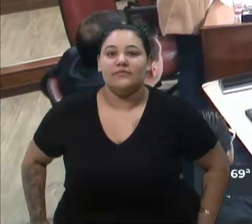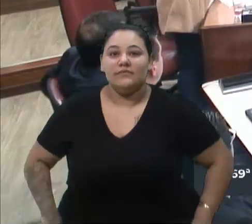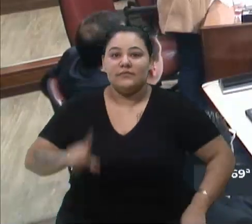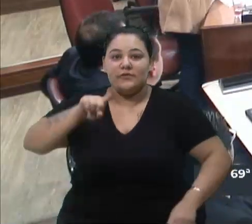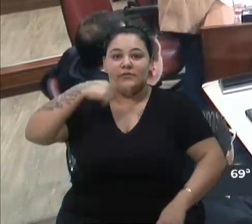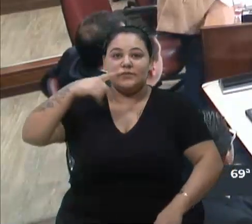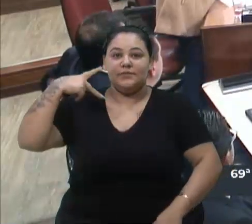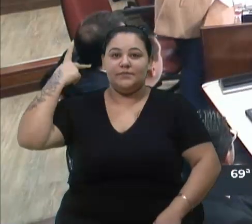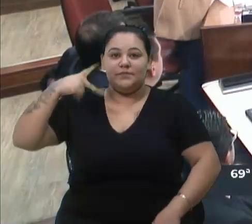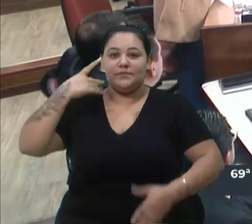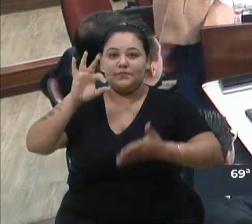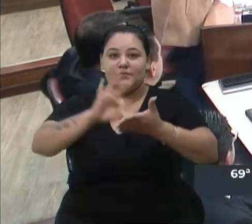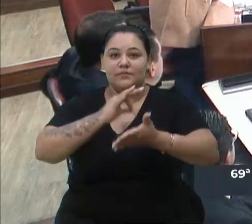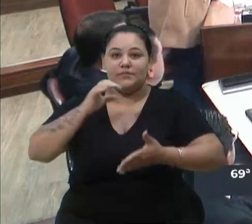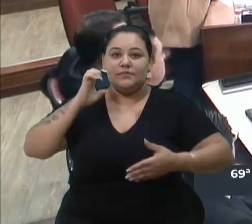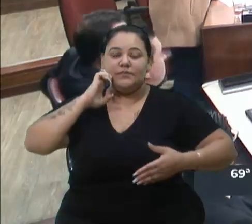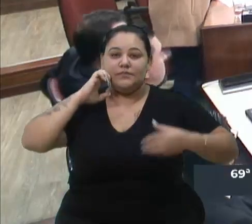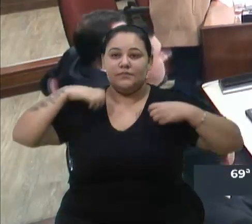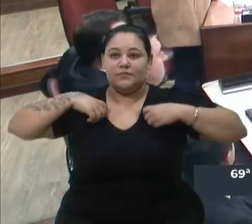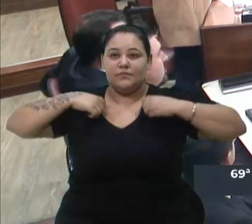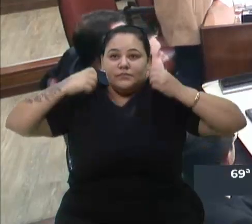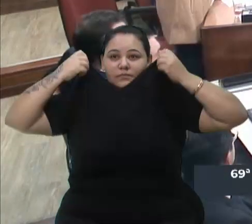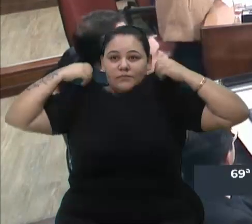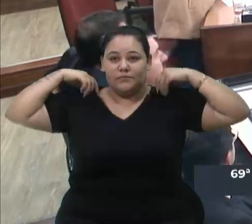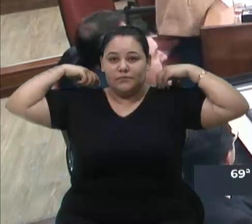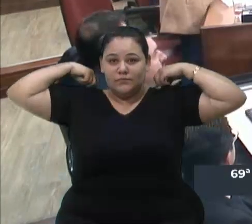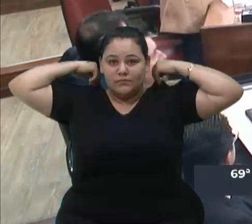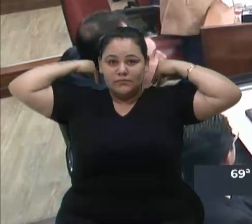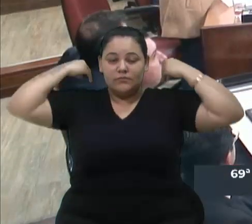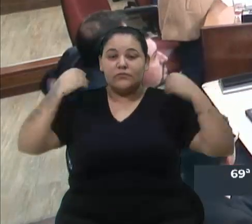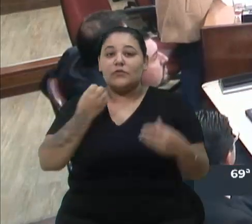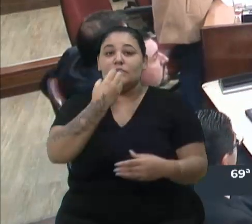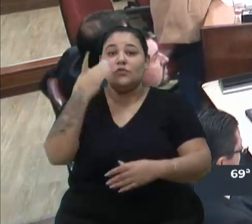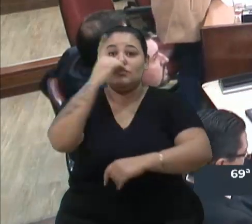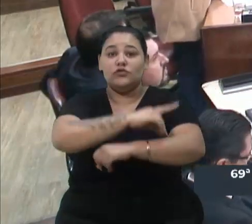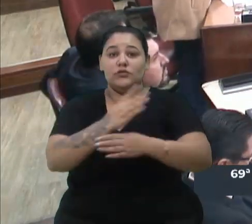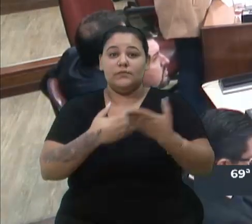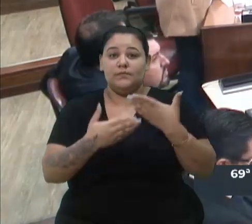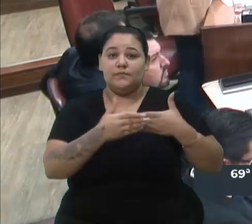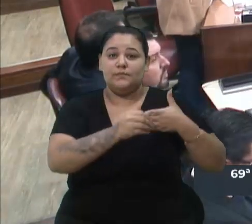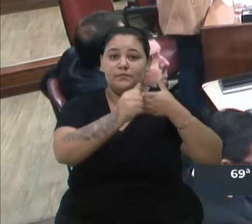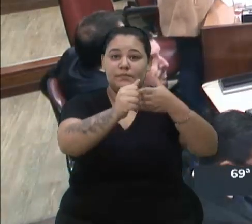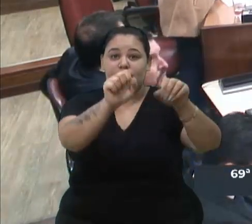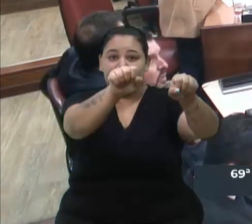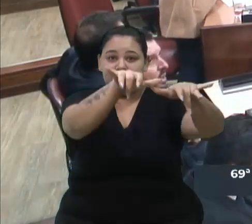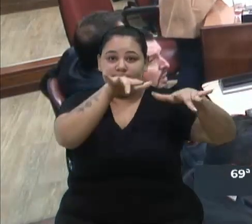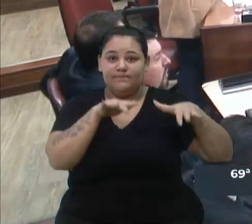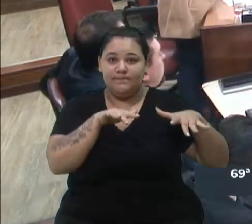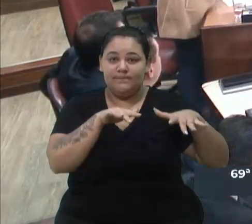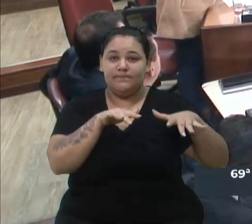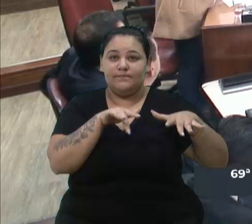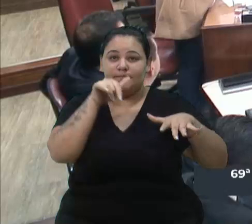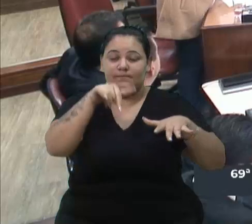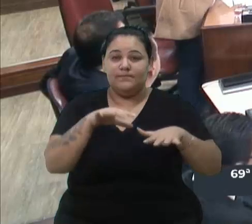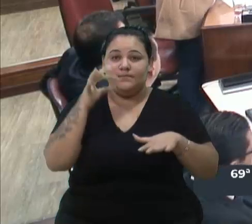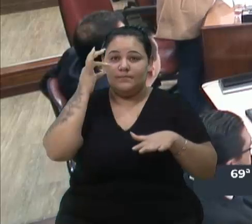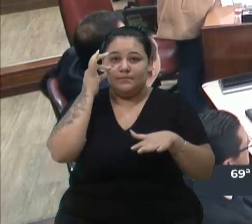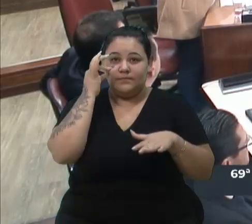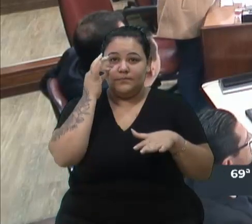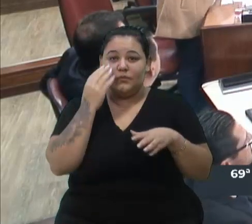Bom dia senhor presidente nobres pares a quem nos acompanha no plenário então muito